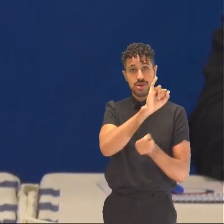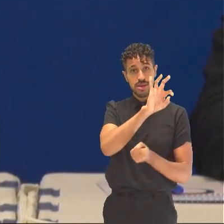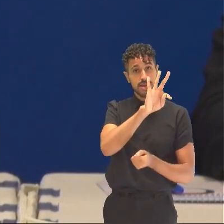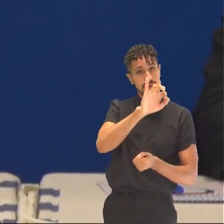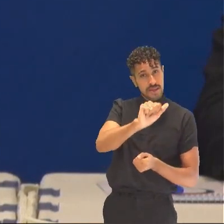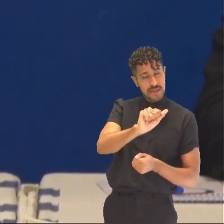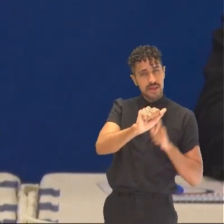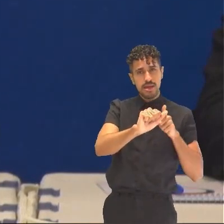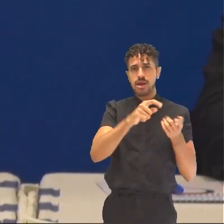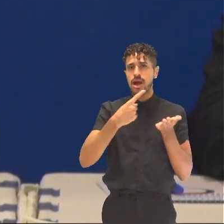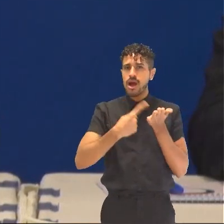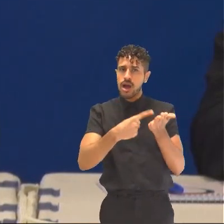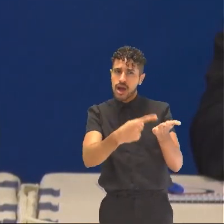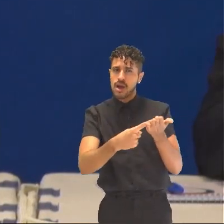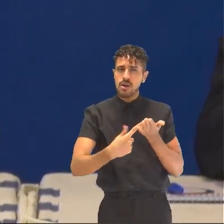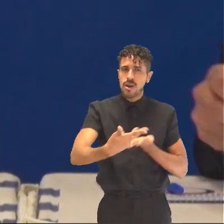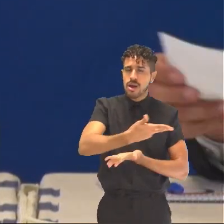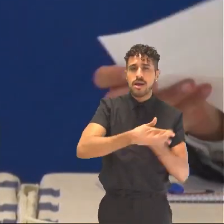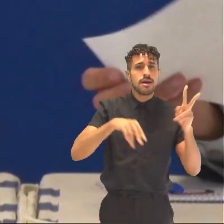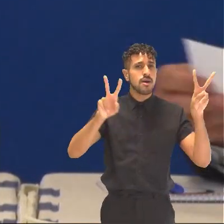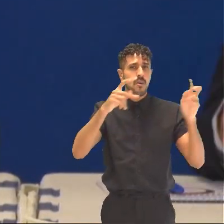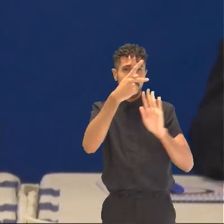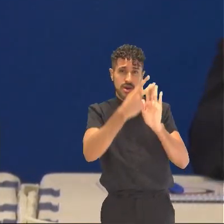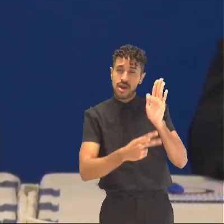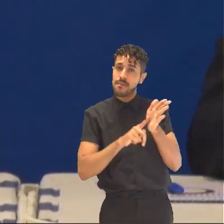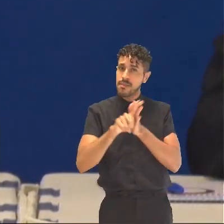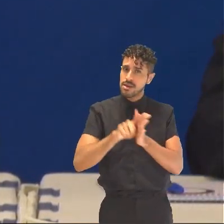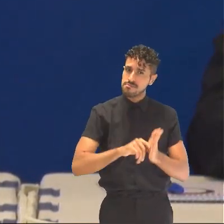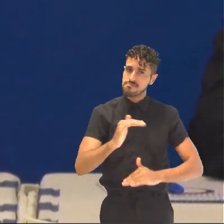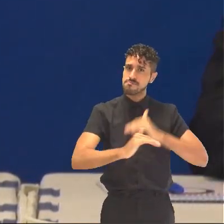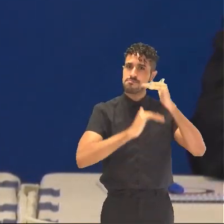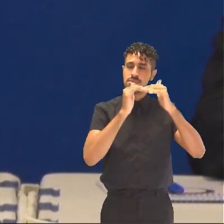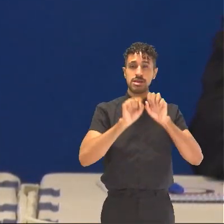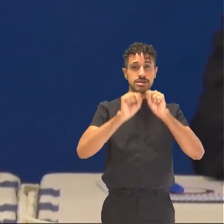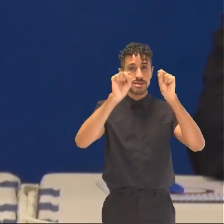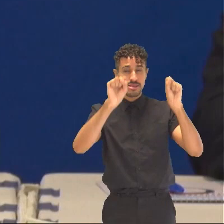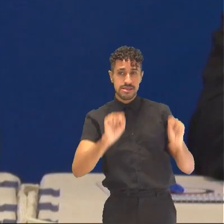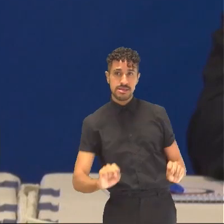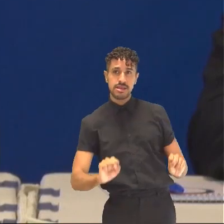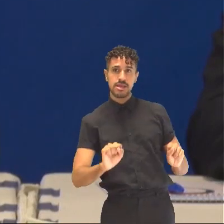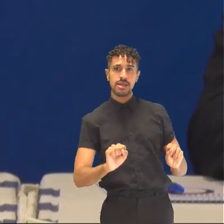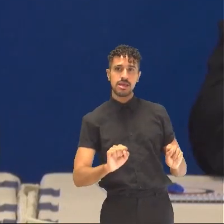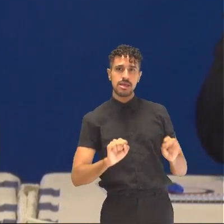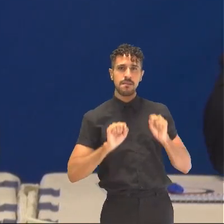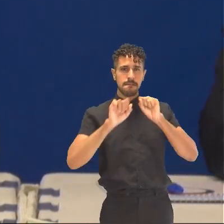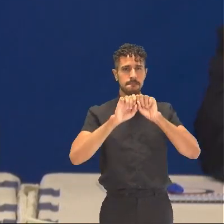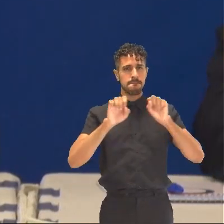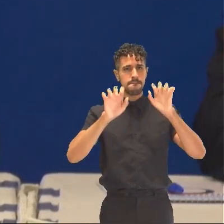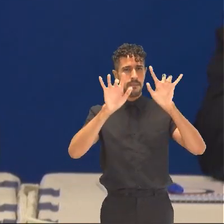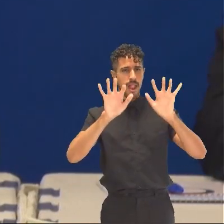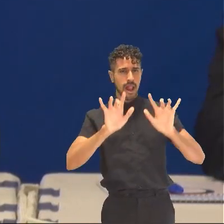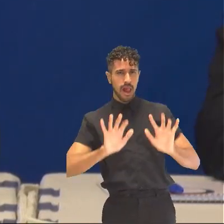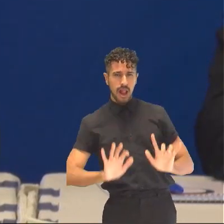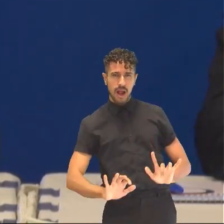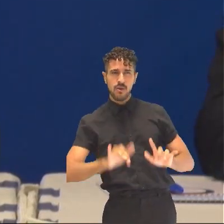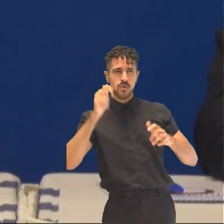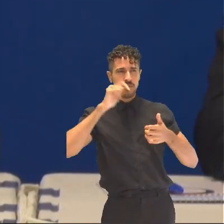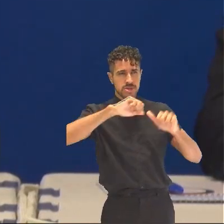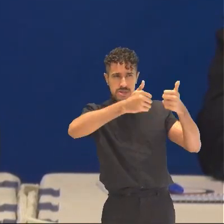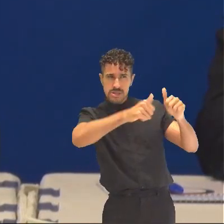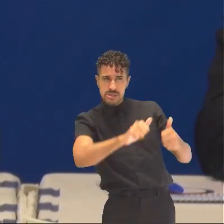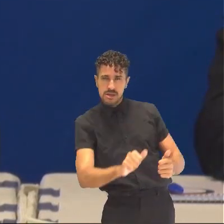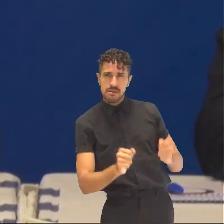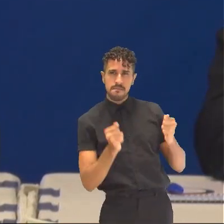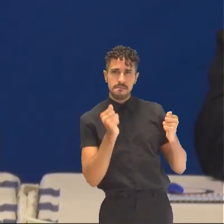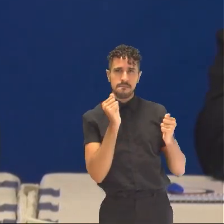que esse acordo trata de um projeto de pesquisa de desenvolvimento de um sistema computadorizado para aferição da fluência